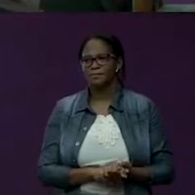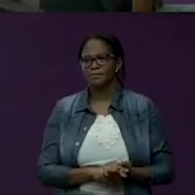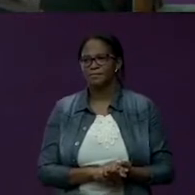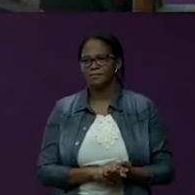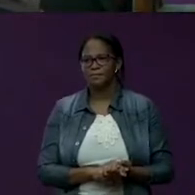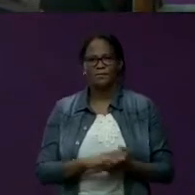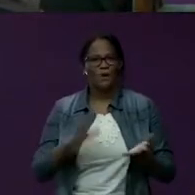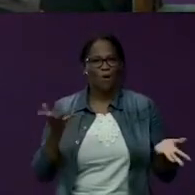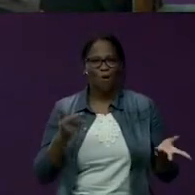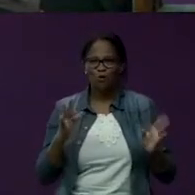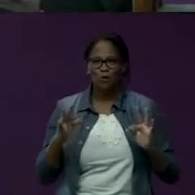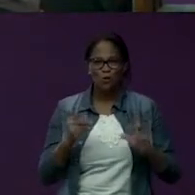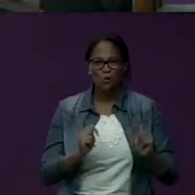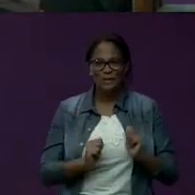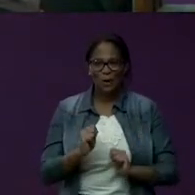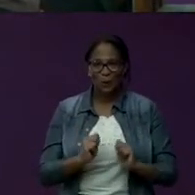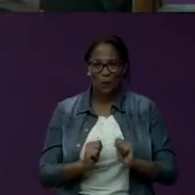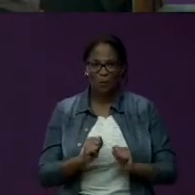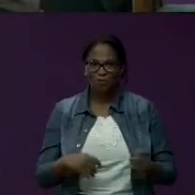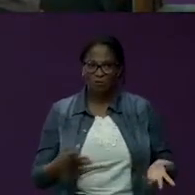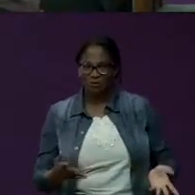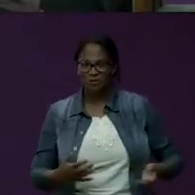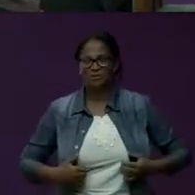Todo mundo muito econômico hoje.